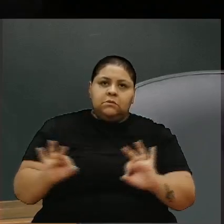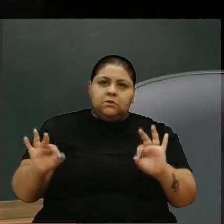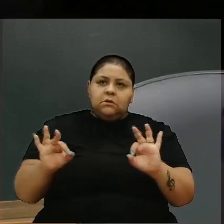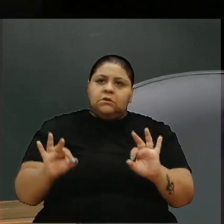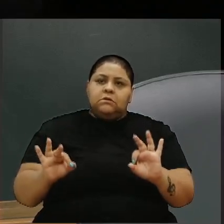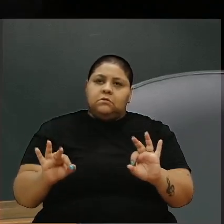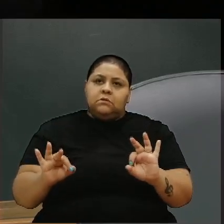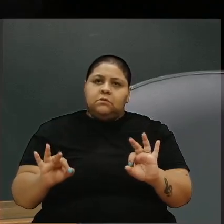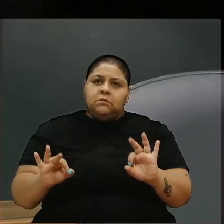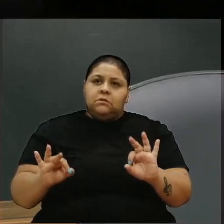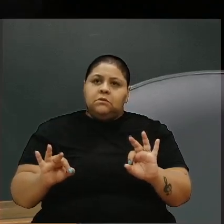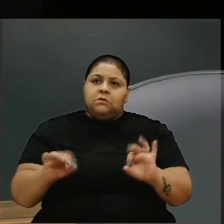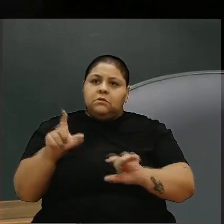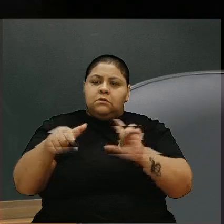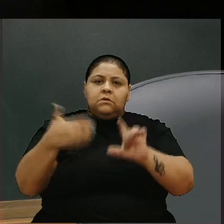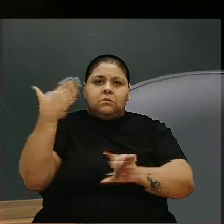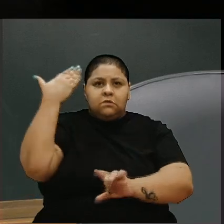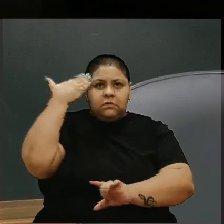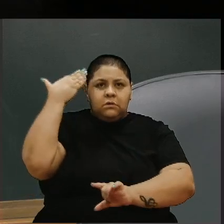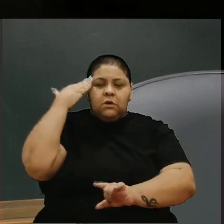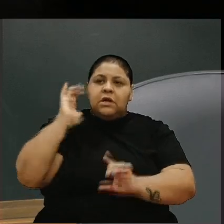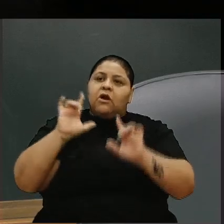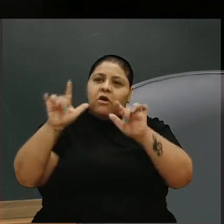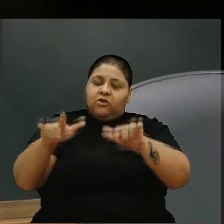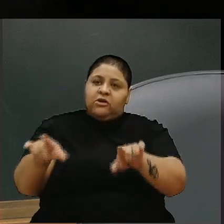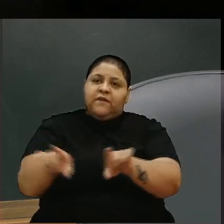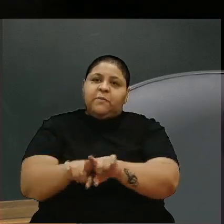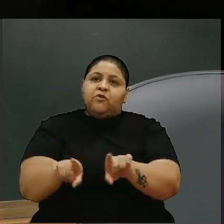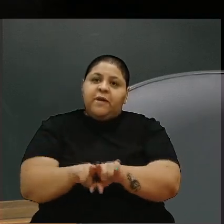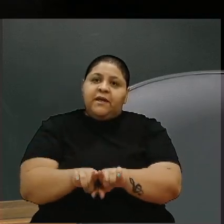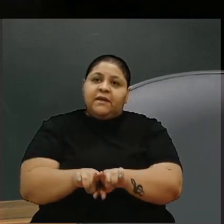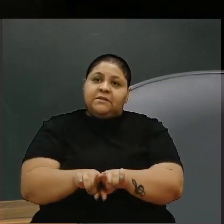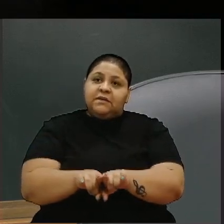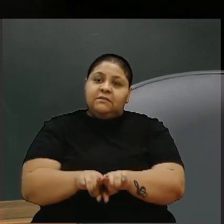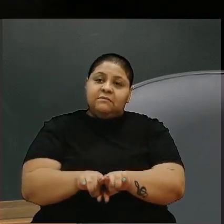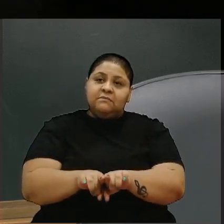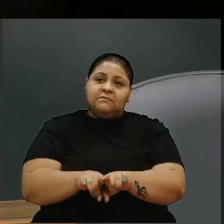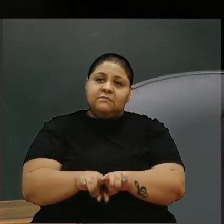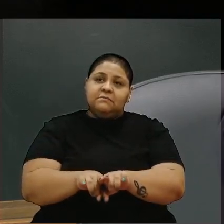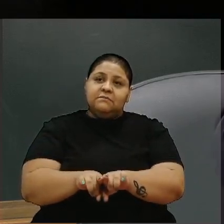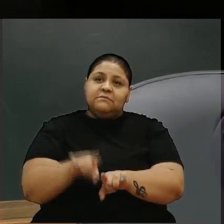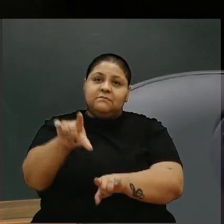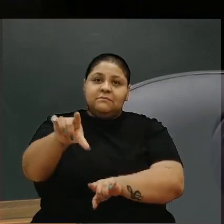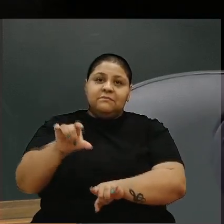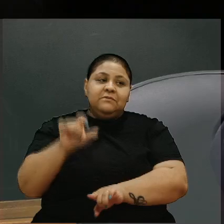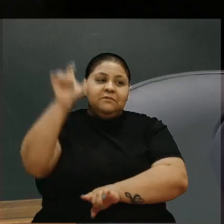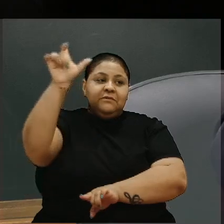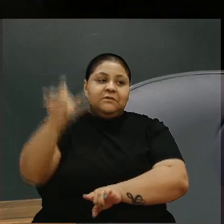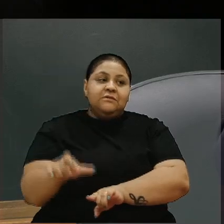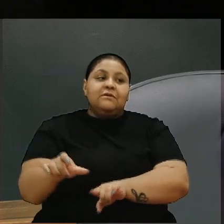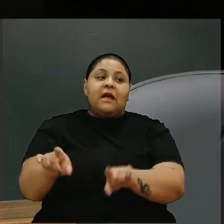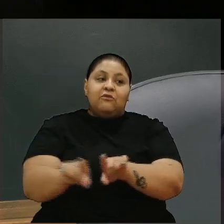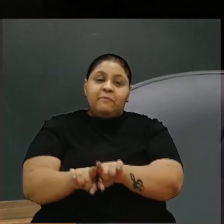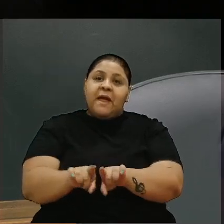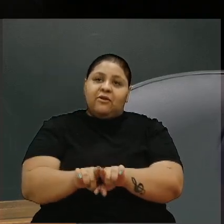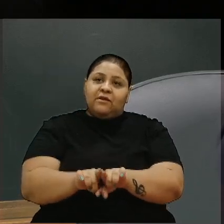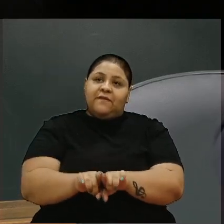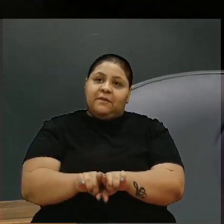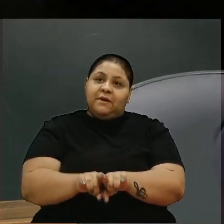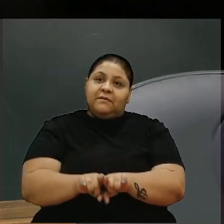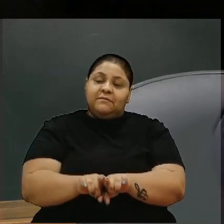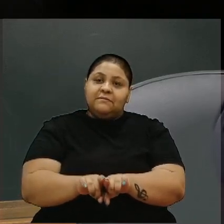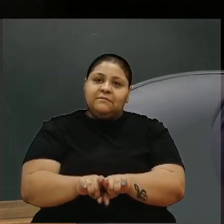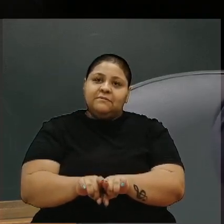Quando alguém não sabe fazer as coisas no meu gabinete ou no meu escritório, eu pago um curso, determino que a pessoa aprenda a fazer. E o prefeito